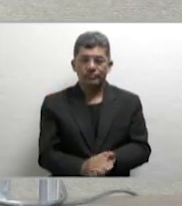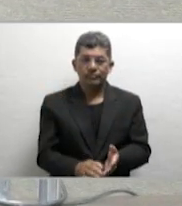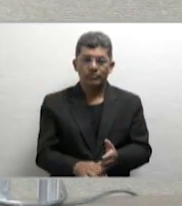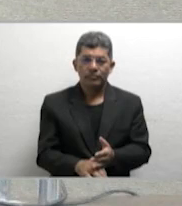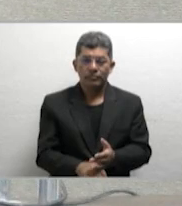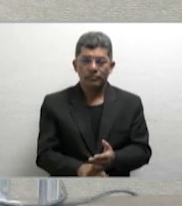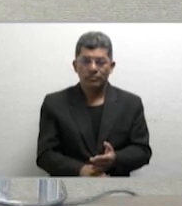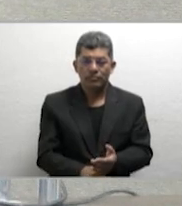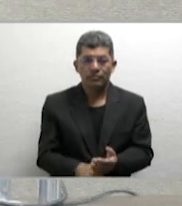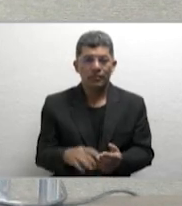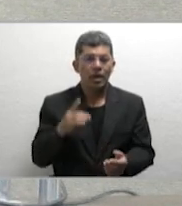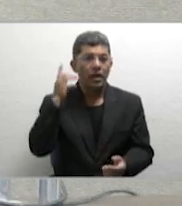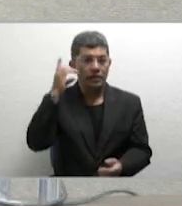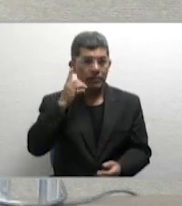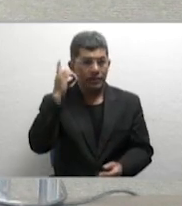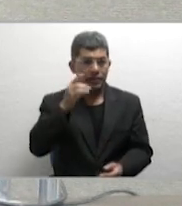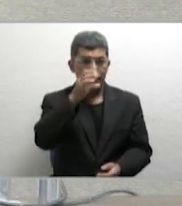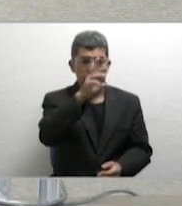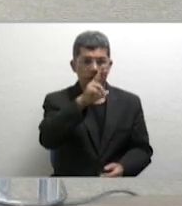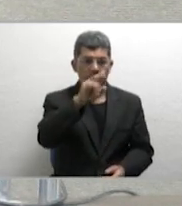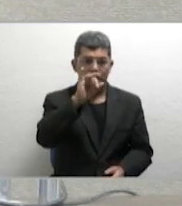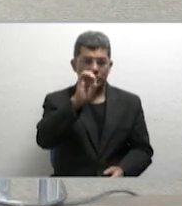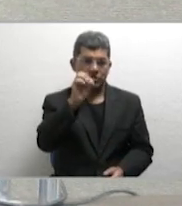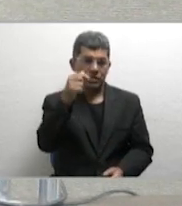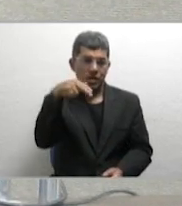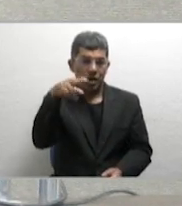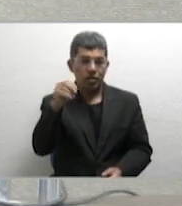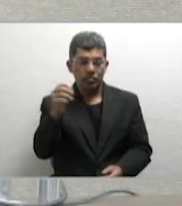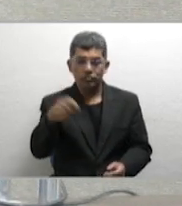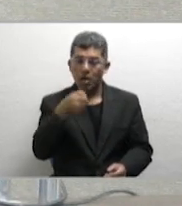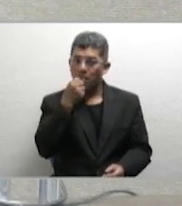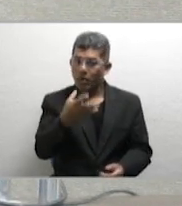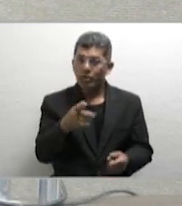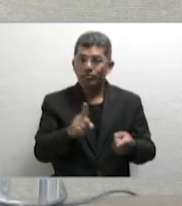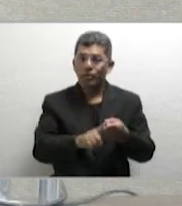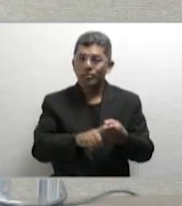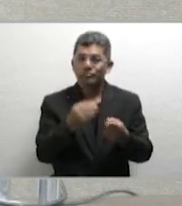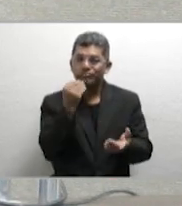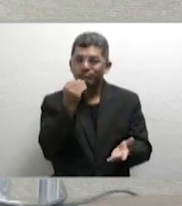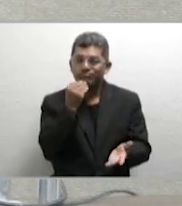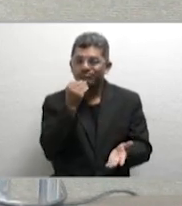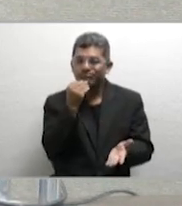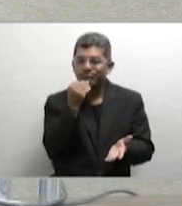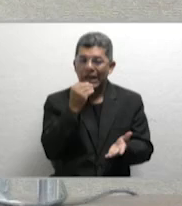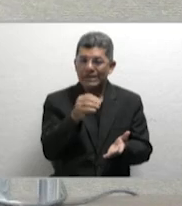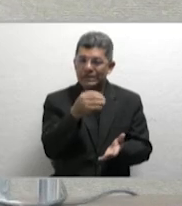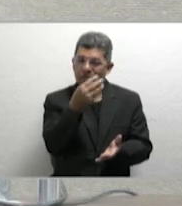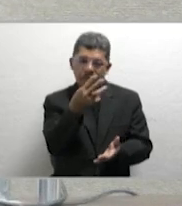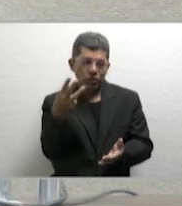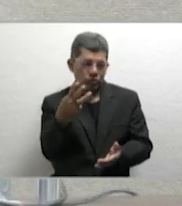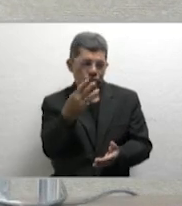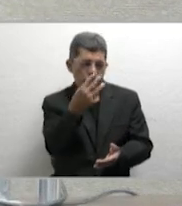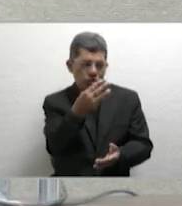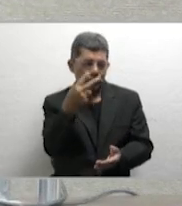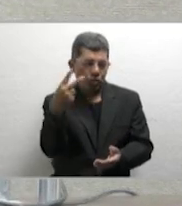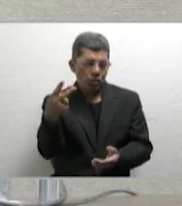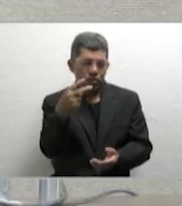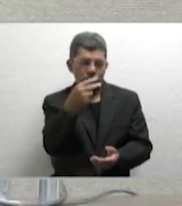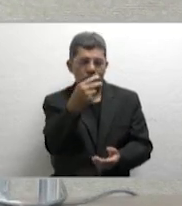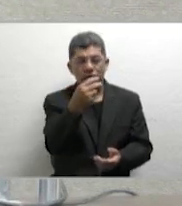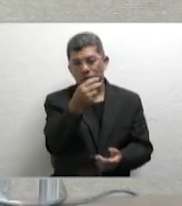deputado Cristiano, fazem a diferença muito grande para a população, porque aí você sai daquelas UBS de 32, 48 metros